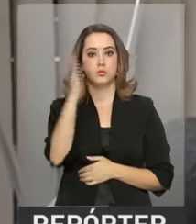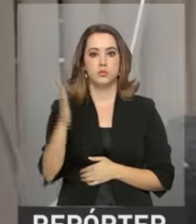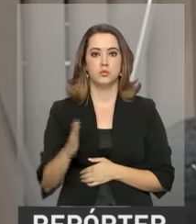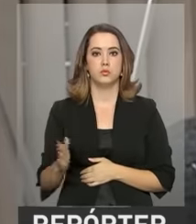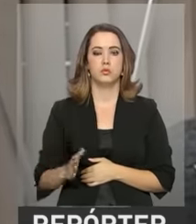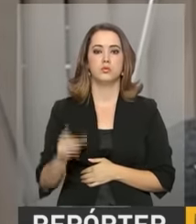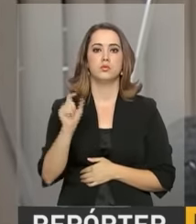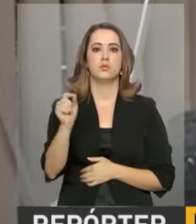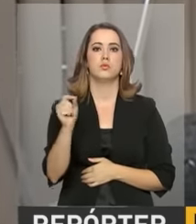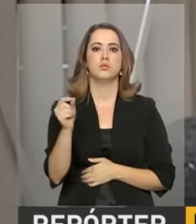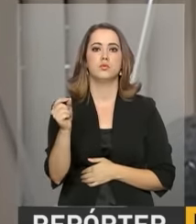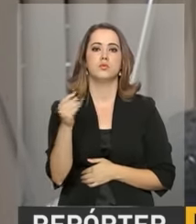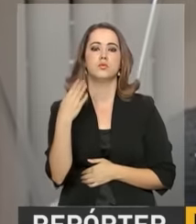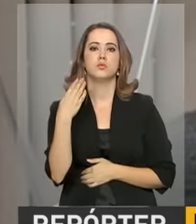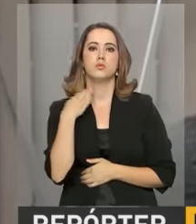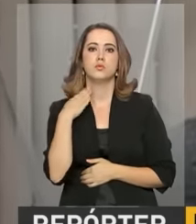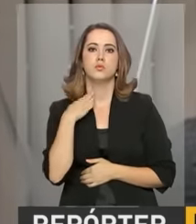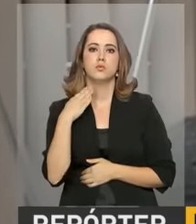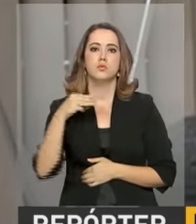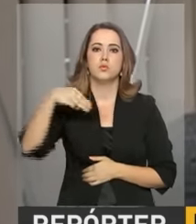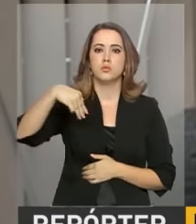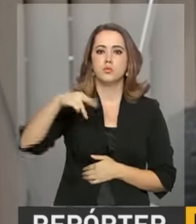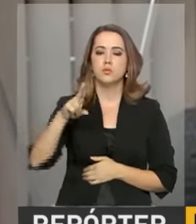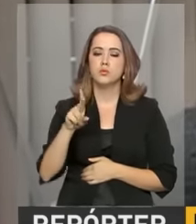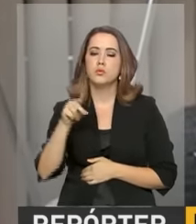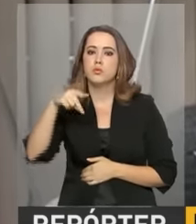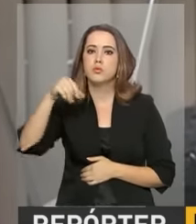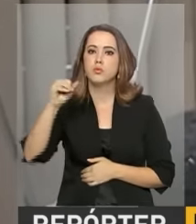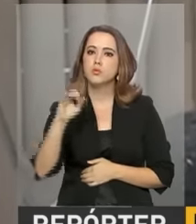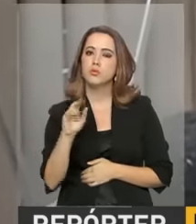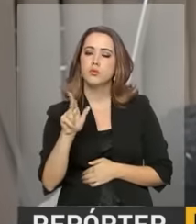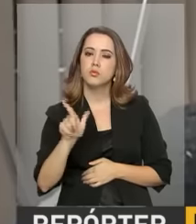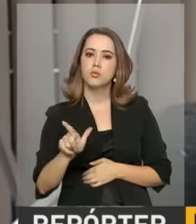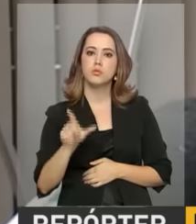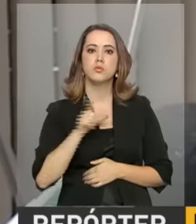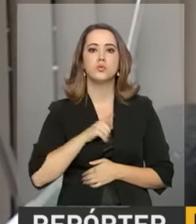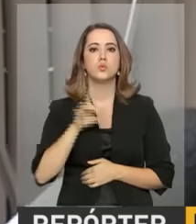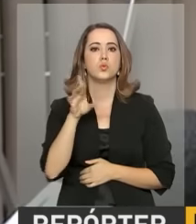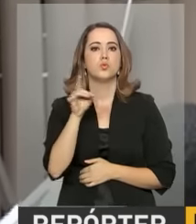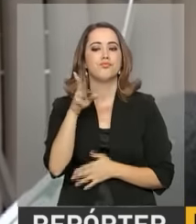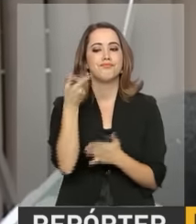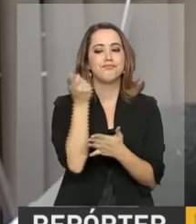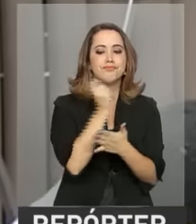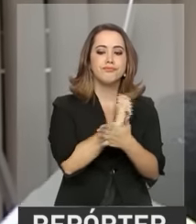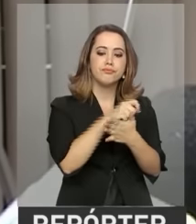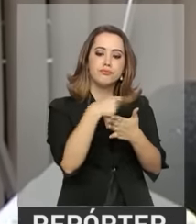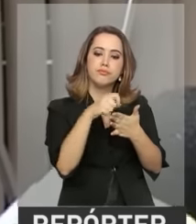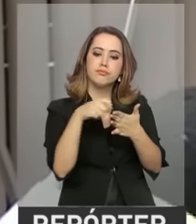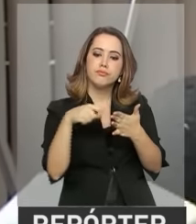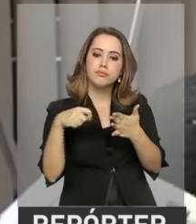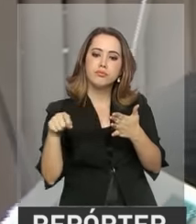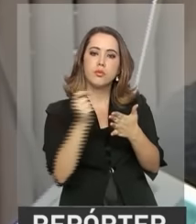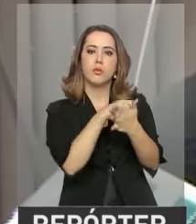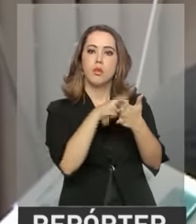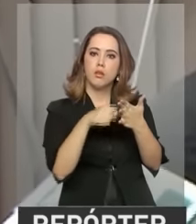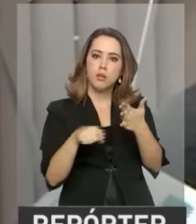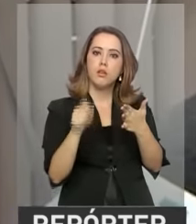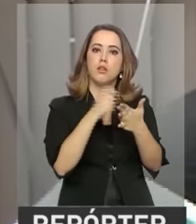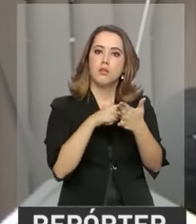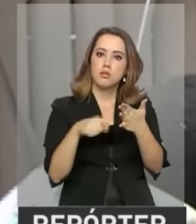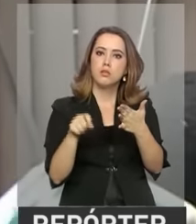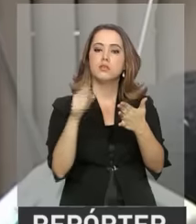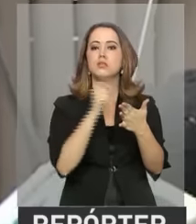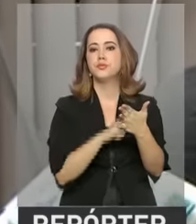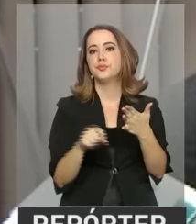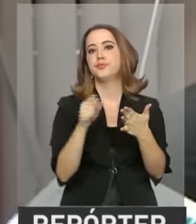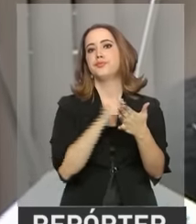Banco Mundial, os empresários brasileiros gastam 2.600 horas só para preencher burocracia, só para preencher obrigações